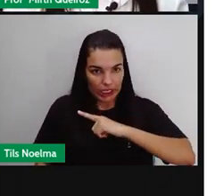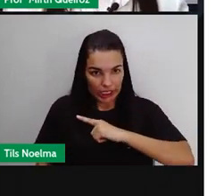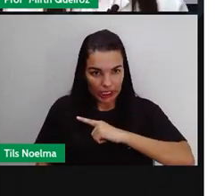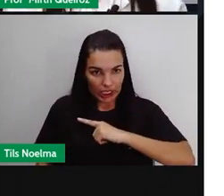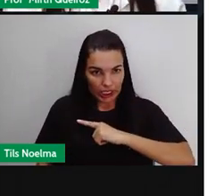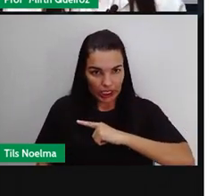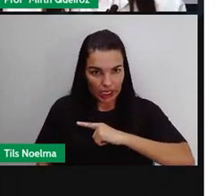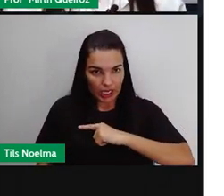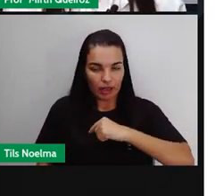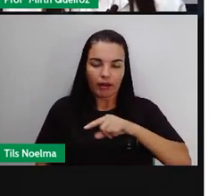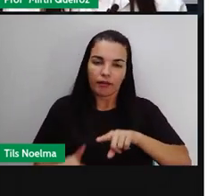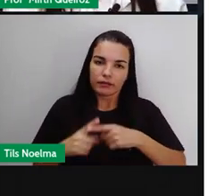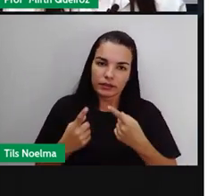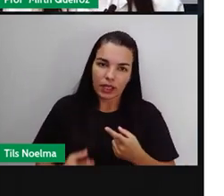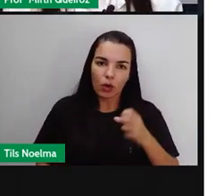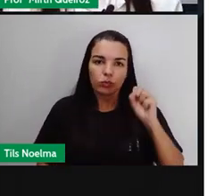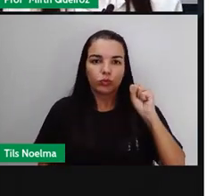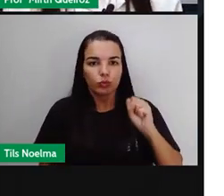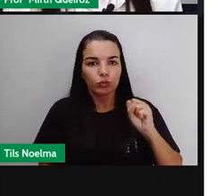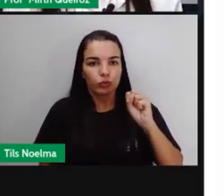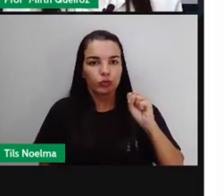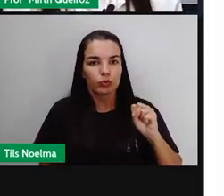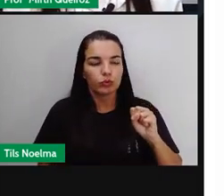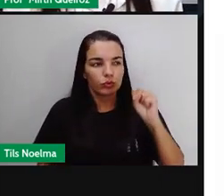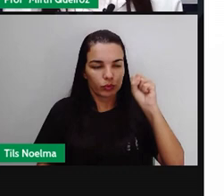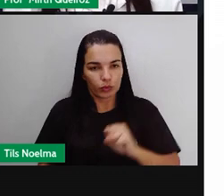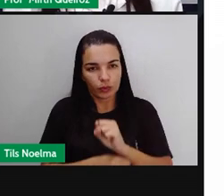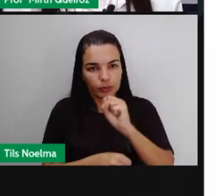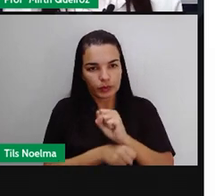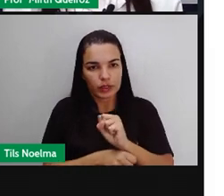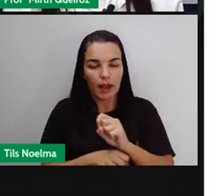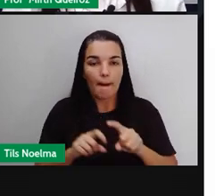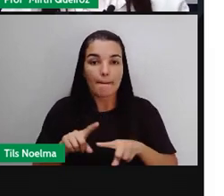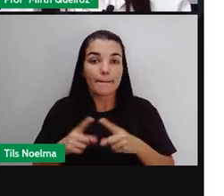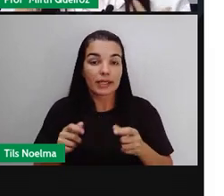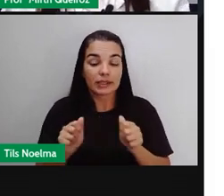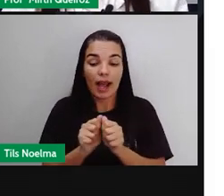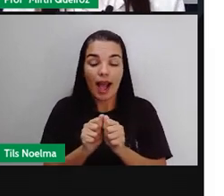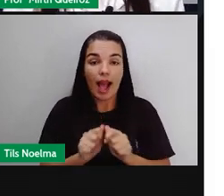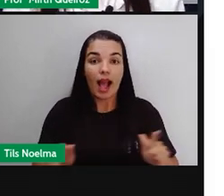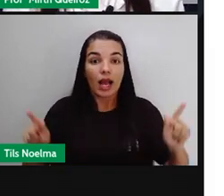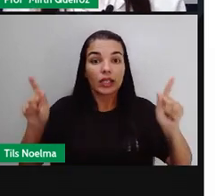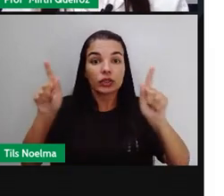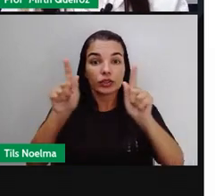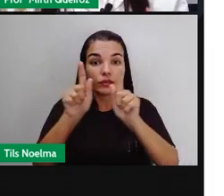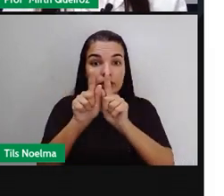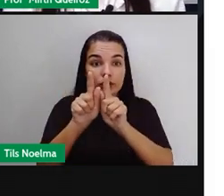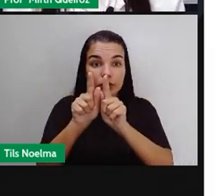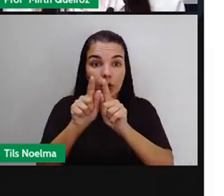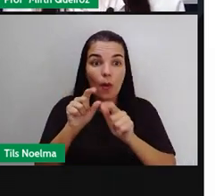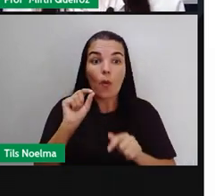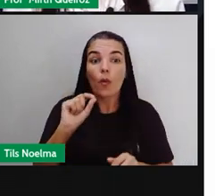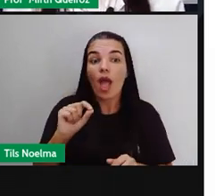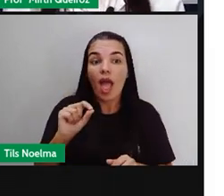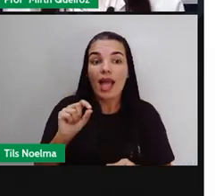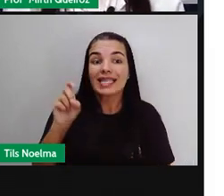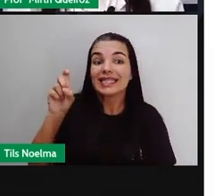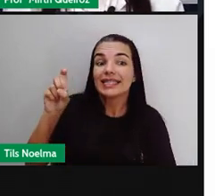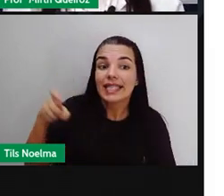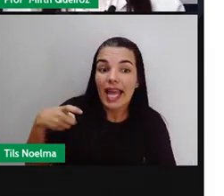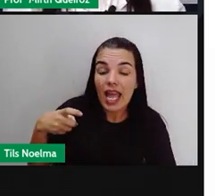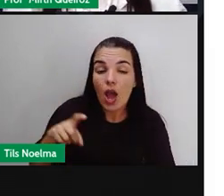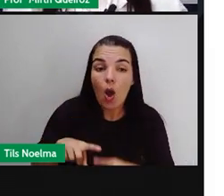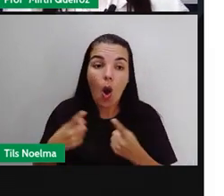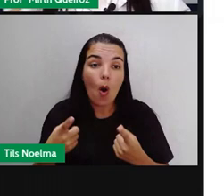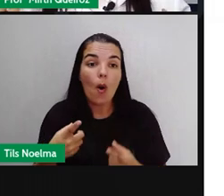estamos falando de substantivo. Já adjetivo é tudo que eu posso ser ou estar, certo? Então,